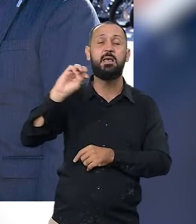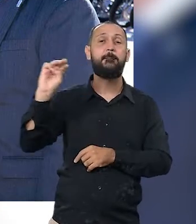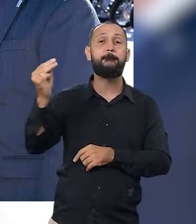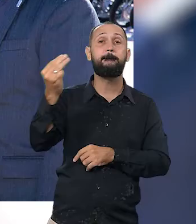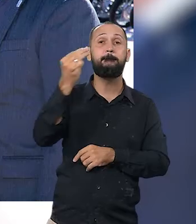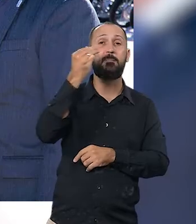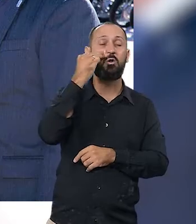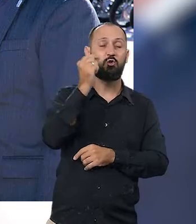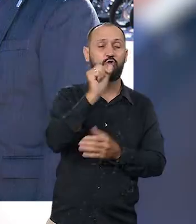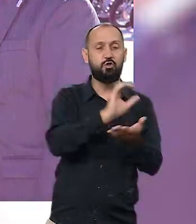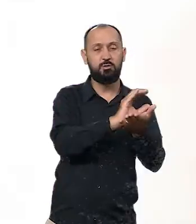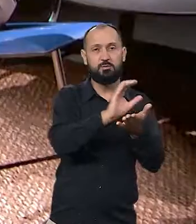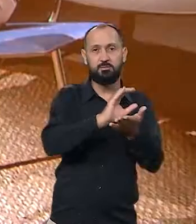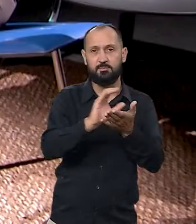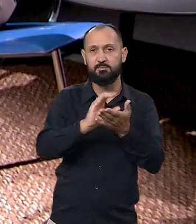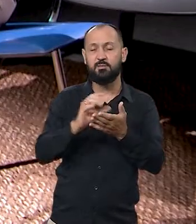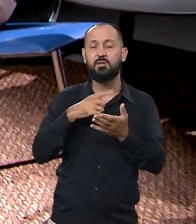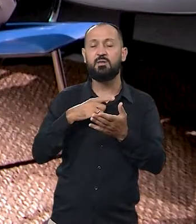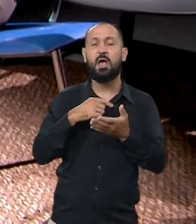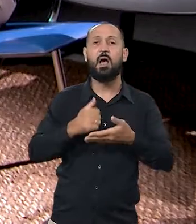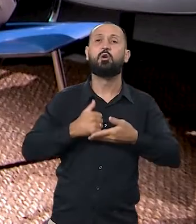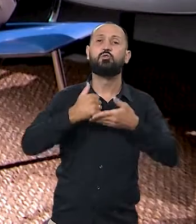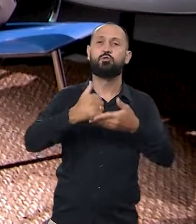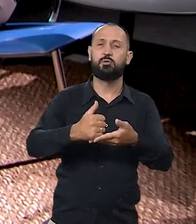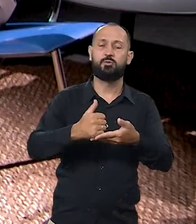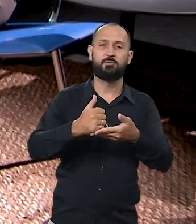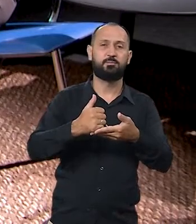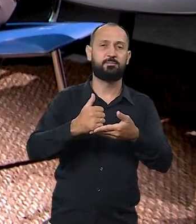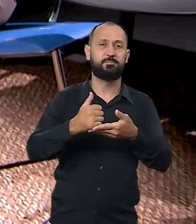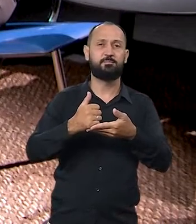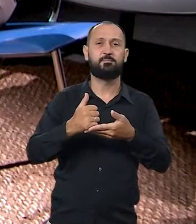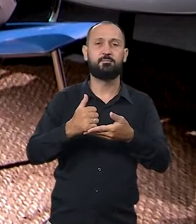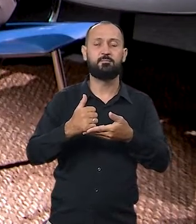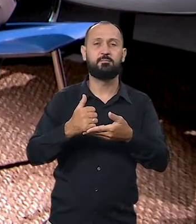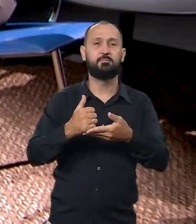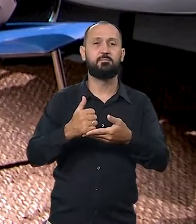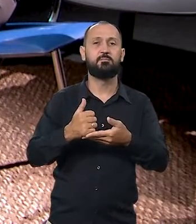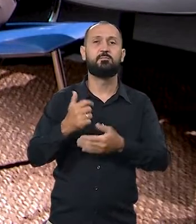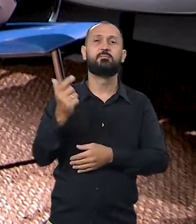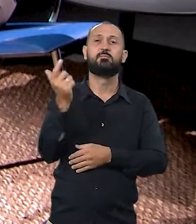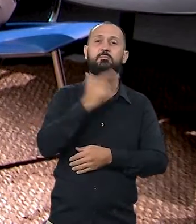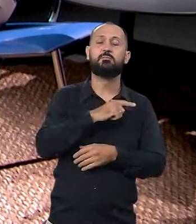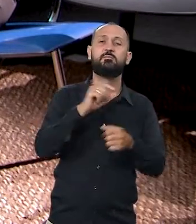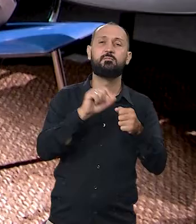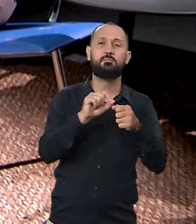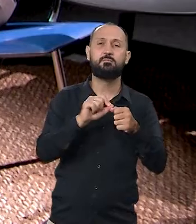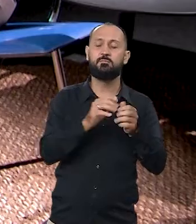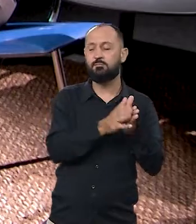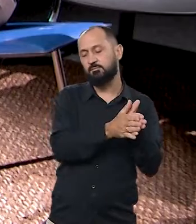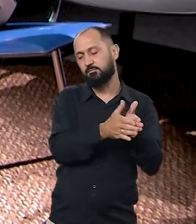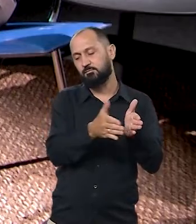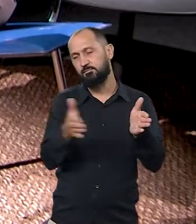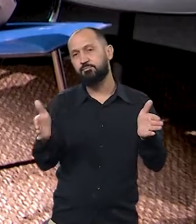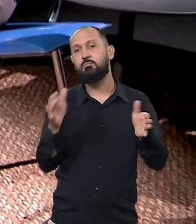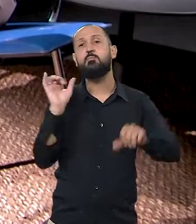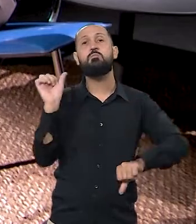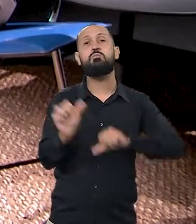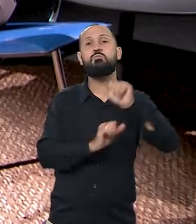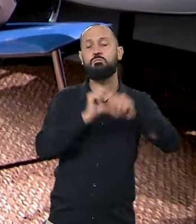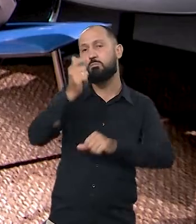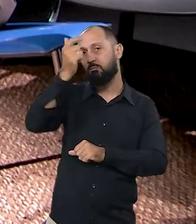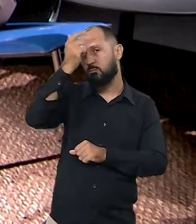milhões de investimentos, e eu acho, Lívia, que a grande contribuição que nós pudemos dar, nesse período,